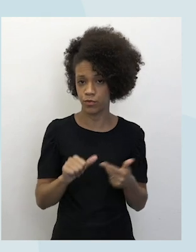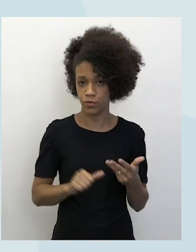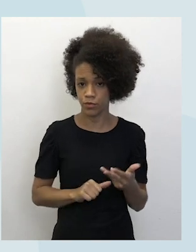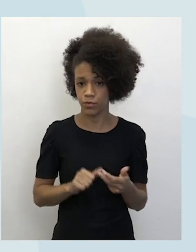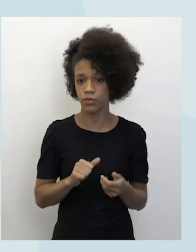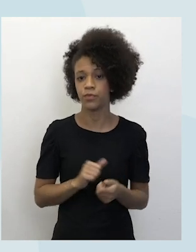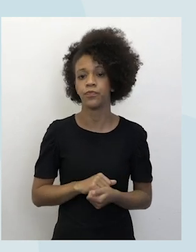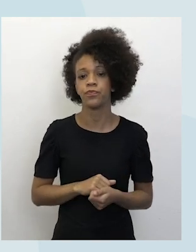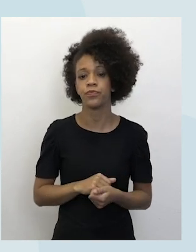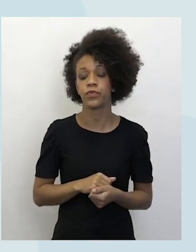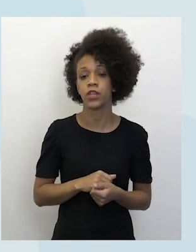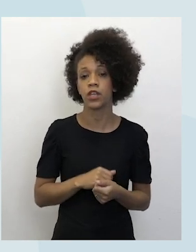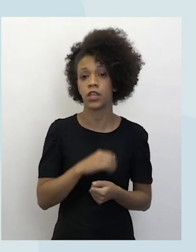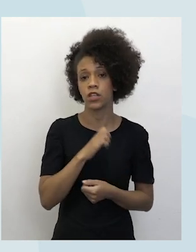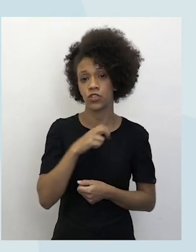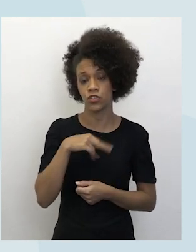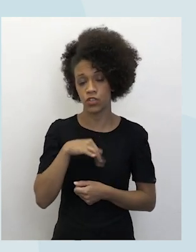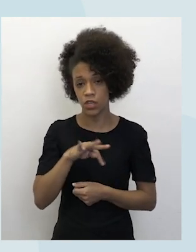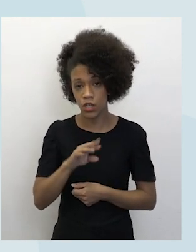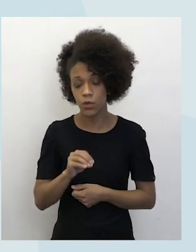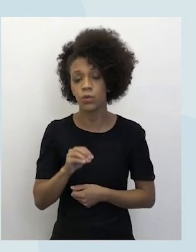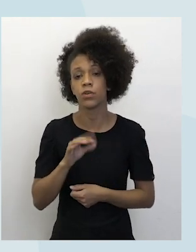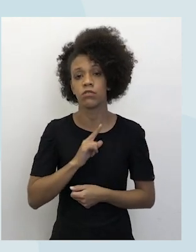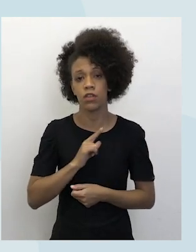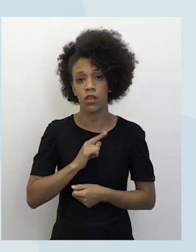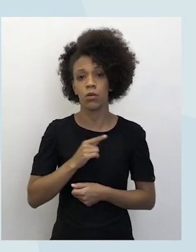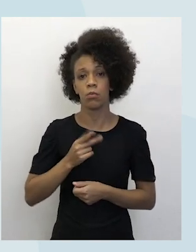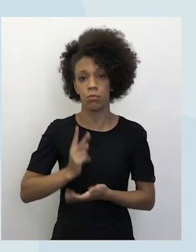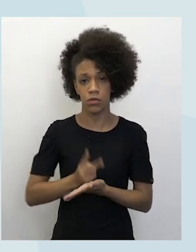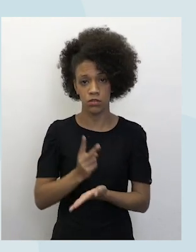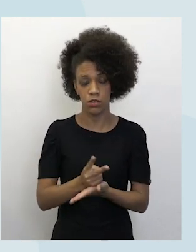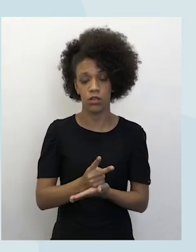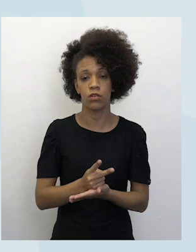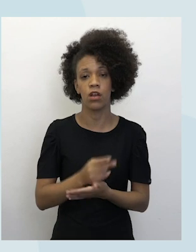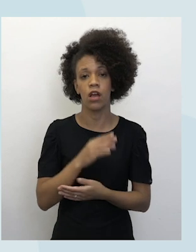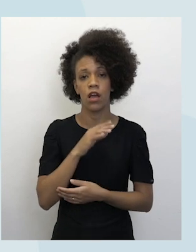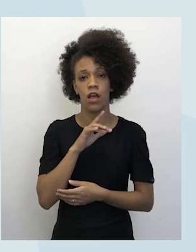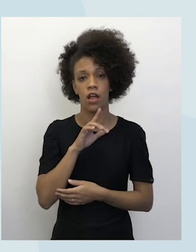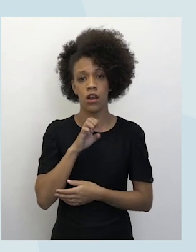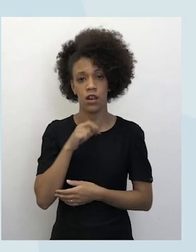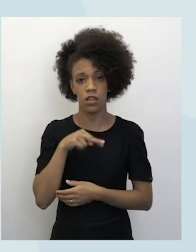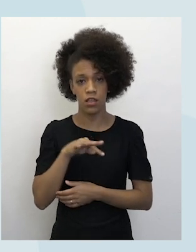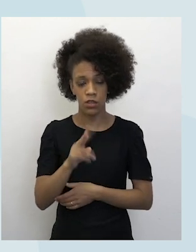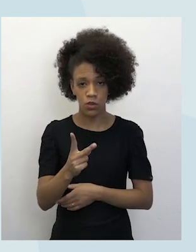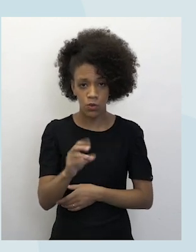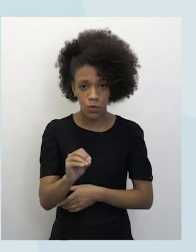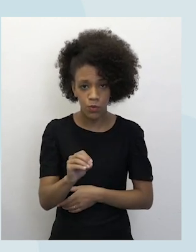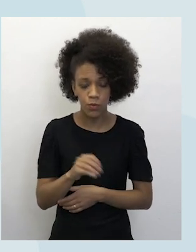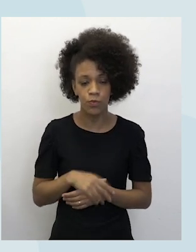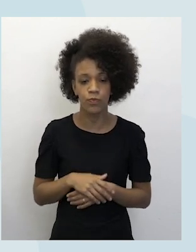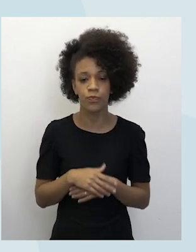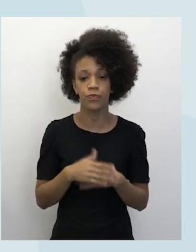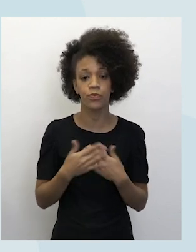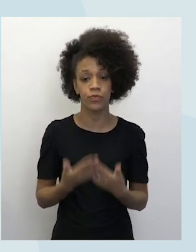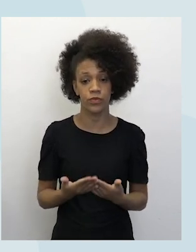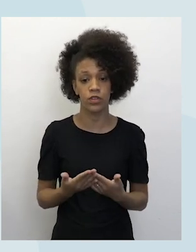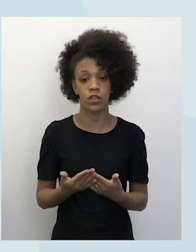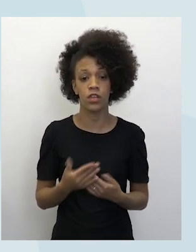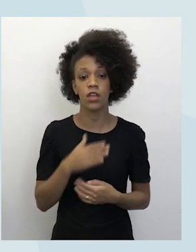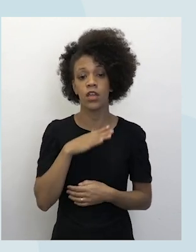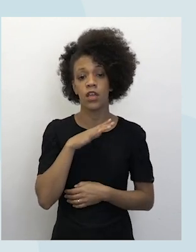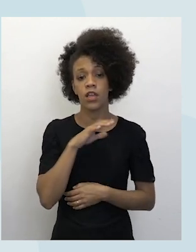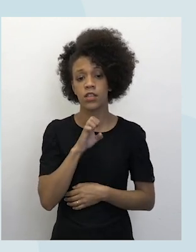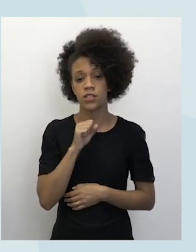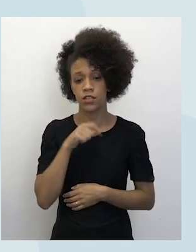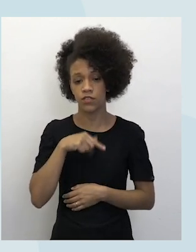como letra A Engenho tenho mantenho lenho vamos contar esquivança cansa com a letra B esse que